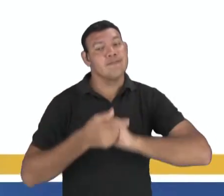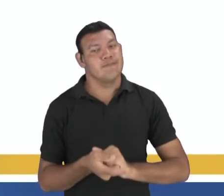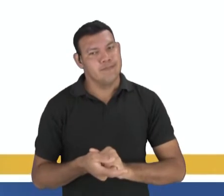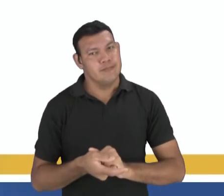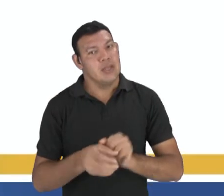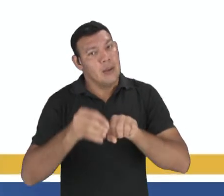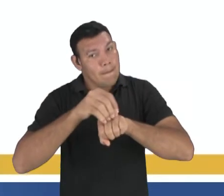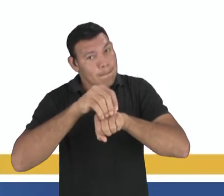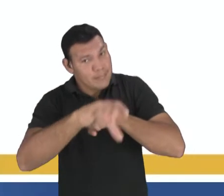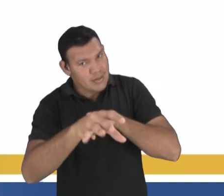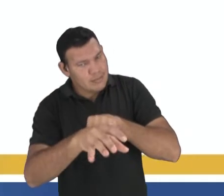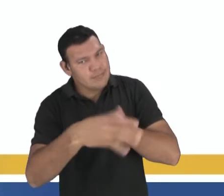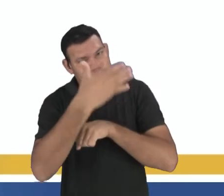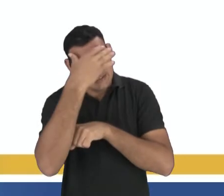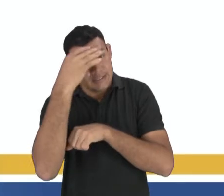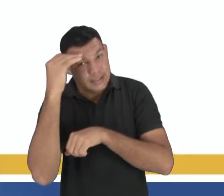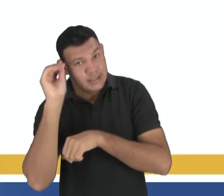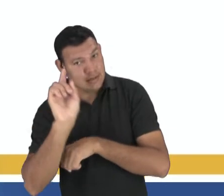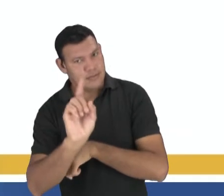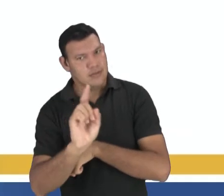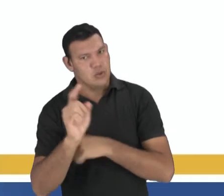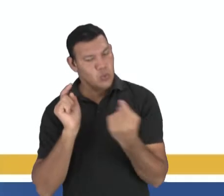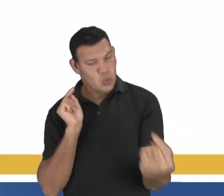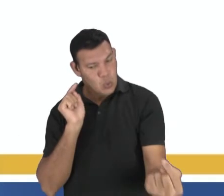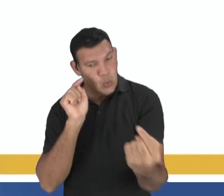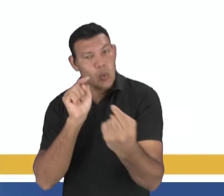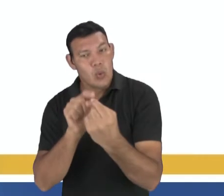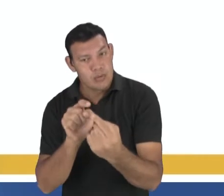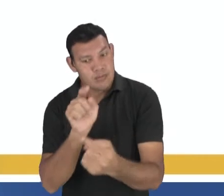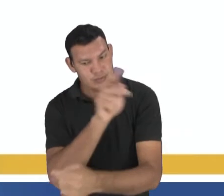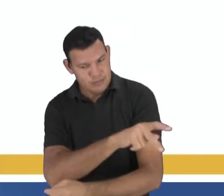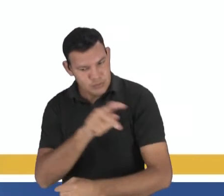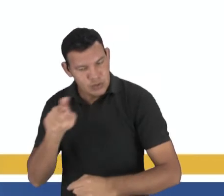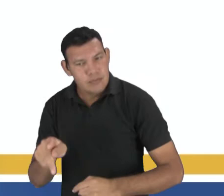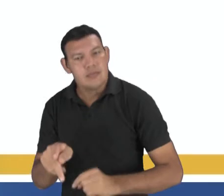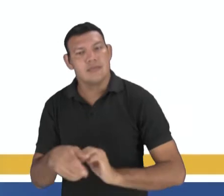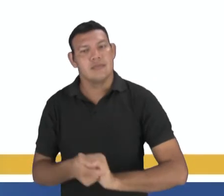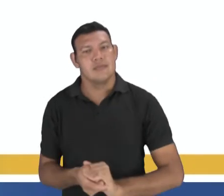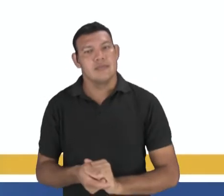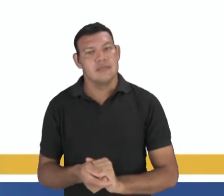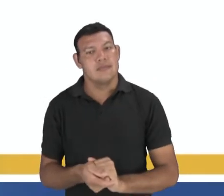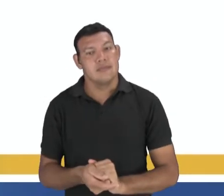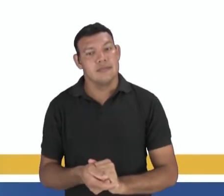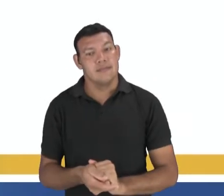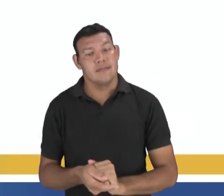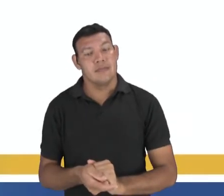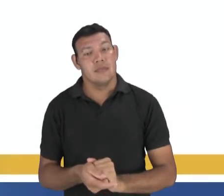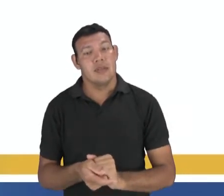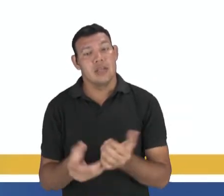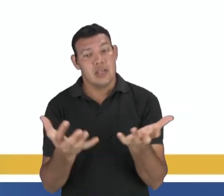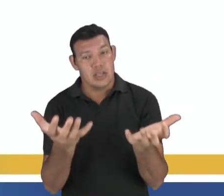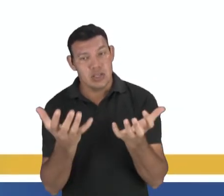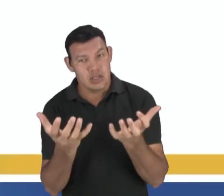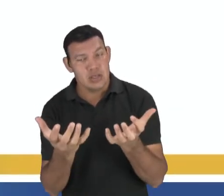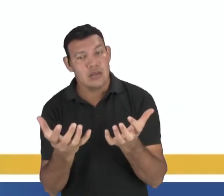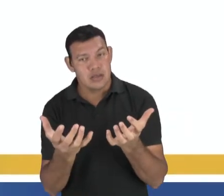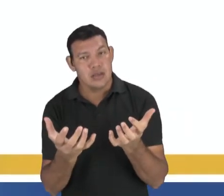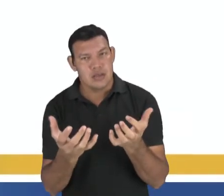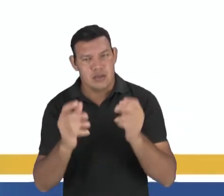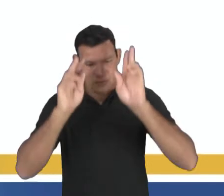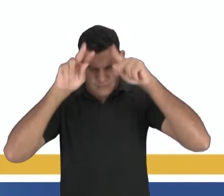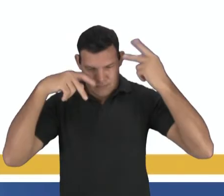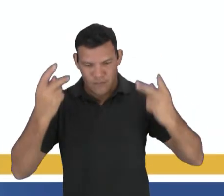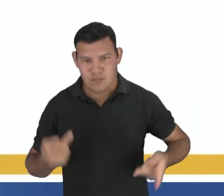Então, um recadinho para você, não se esquecer qual é o nosso propósito enquanto educadores e o que a gente espera de você enquanto